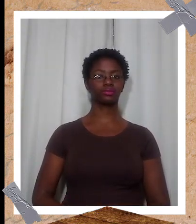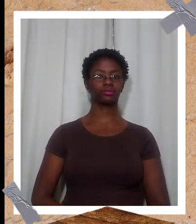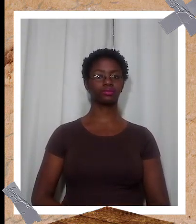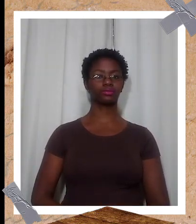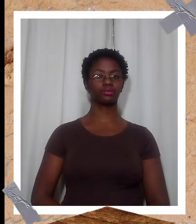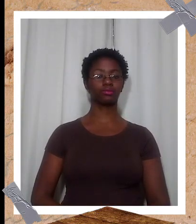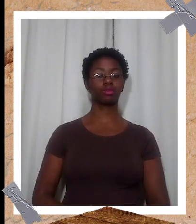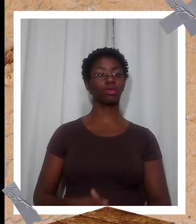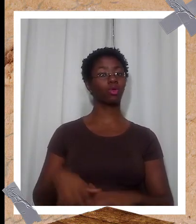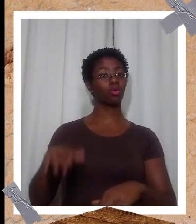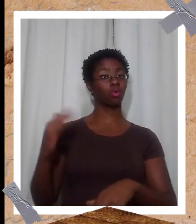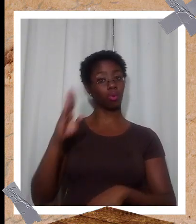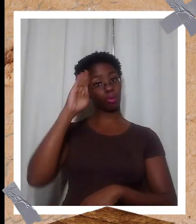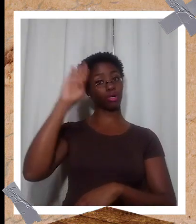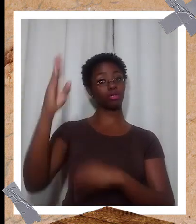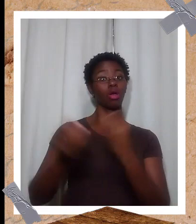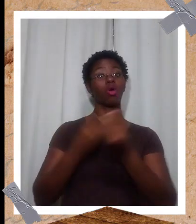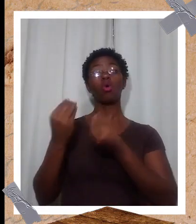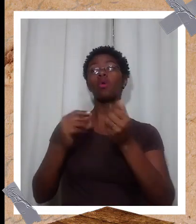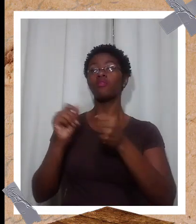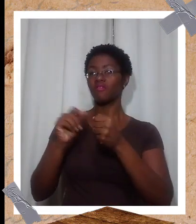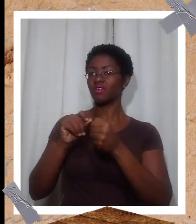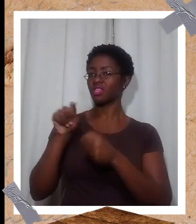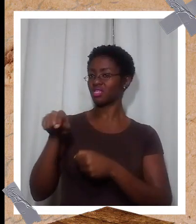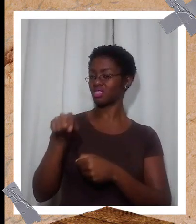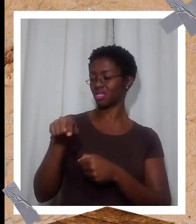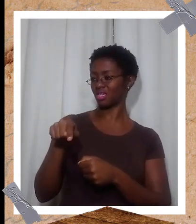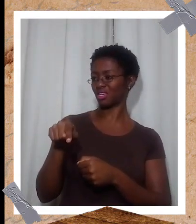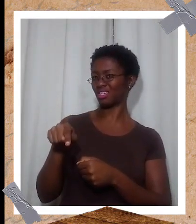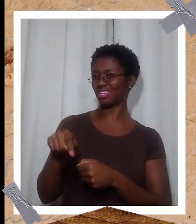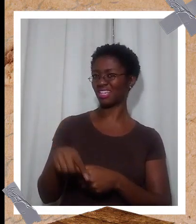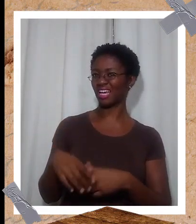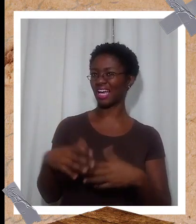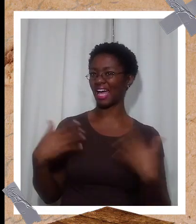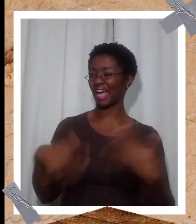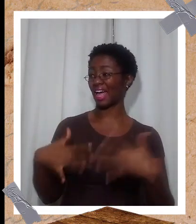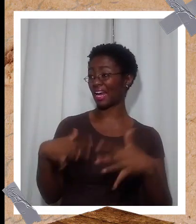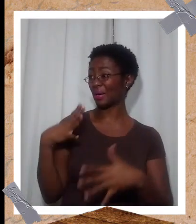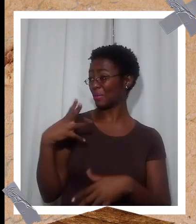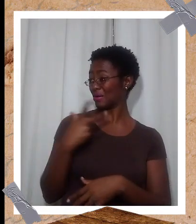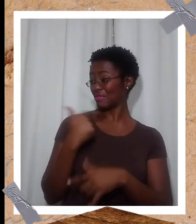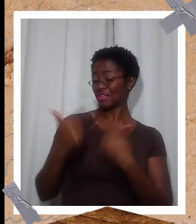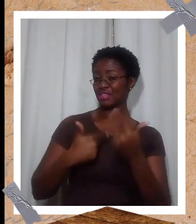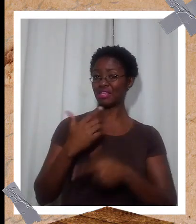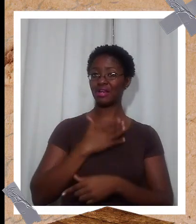Acho que o mais importante é o que a gente vai fazer com isso, cara. Tudo valeu a pena, tudo que eu fiz até hoje.